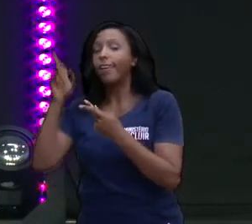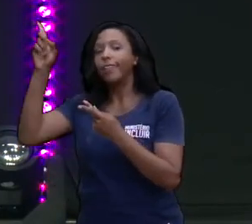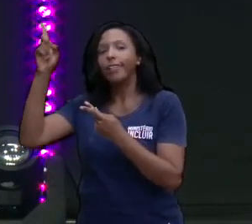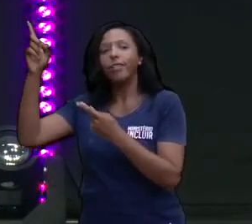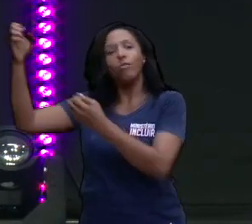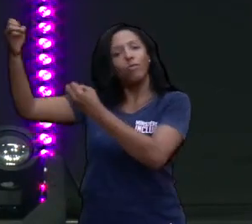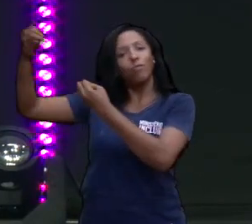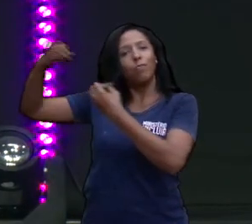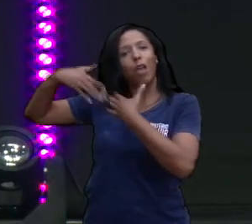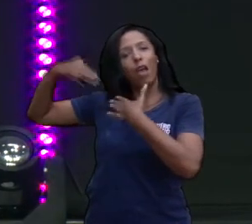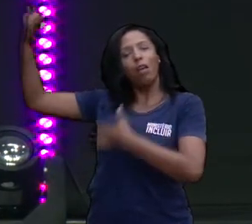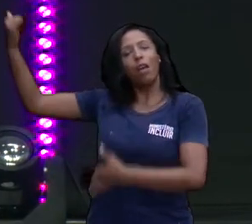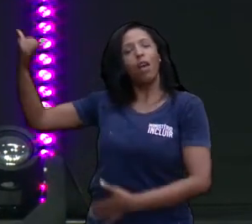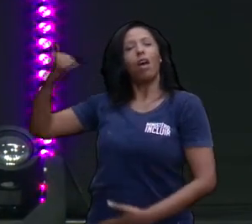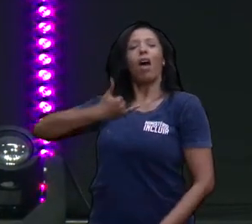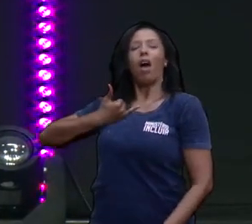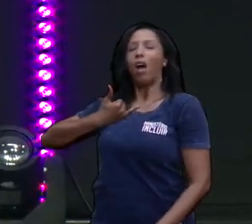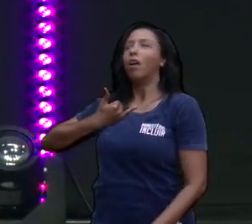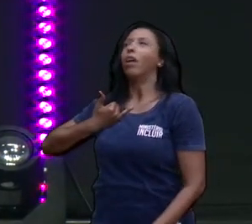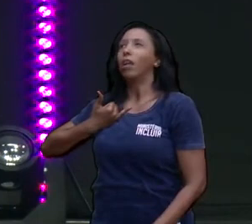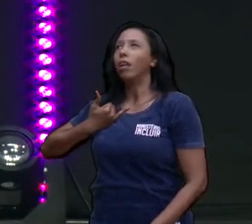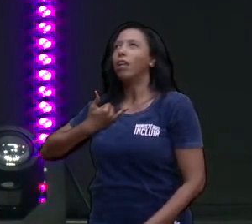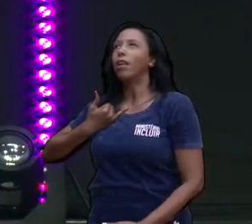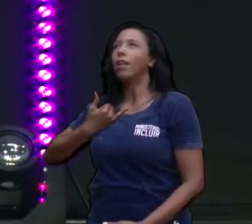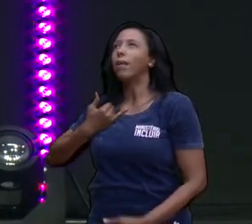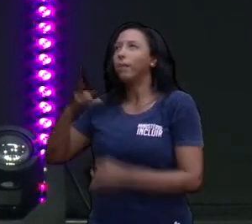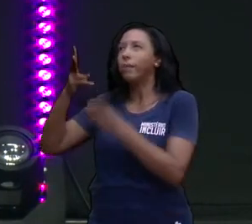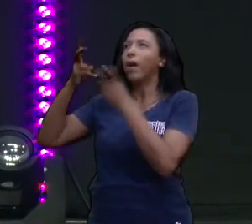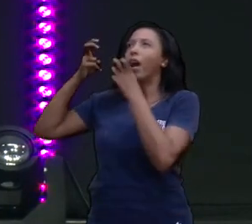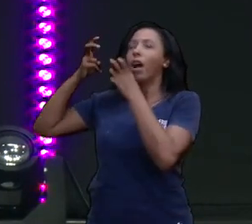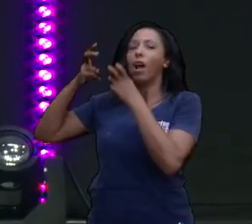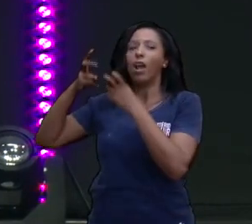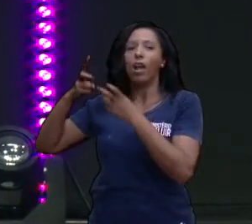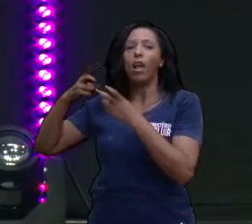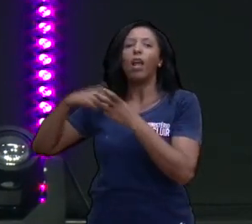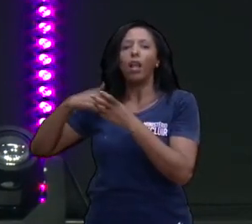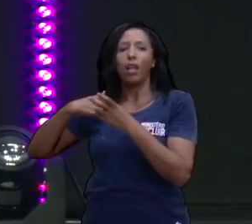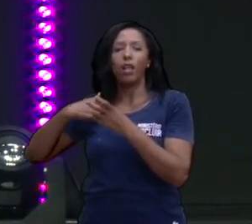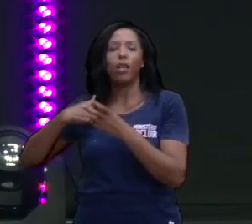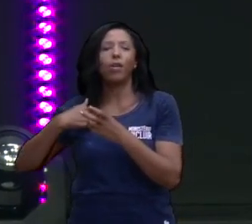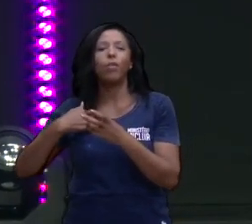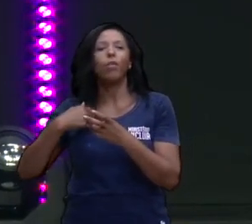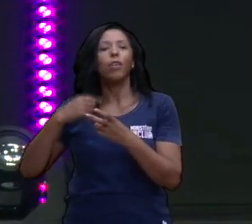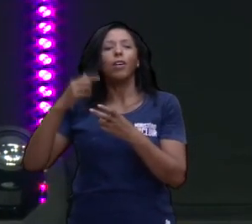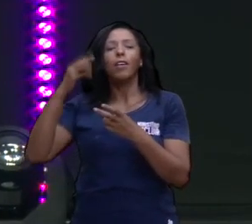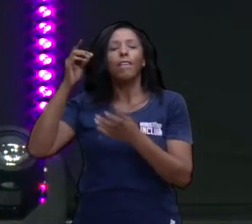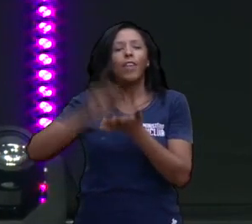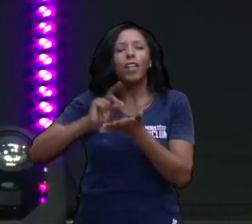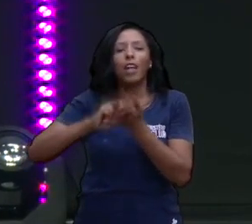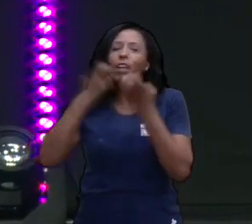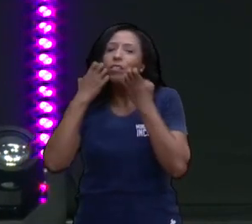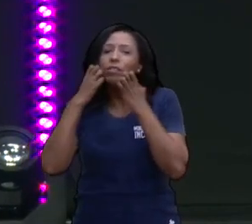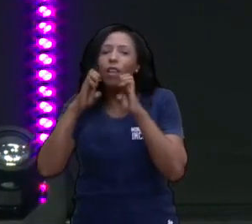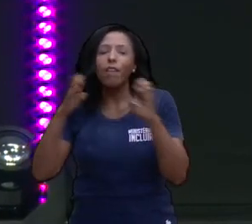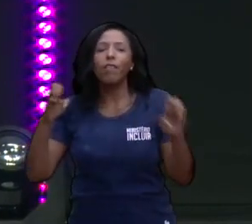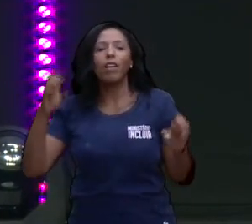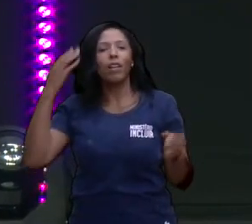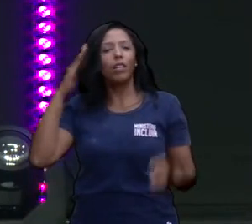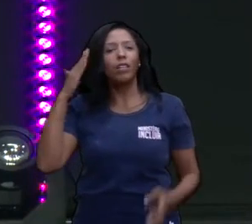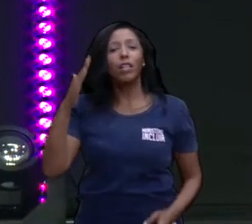destemidamente torne conhecido o mistério do Evangelho pelo qual sou Embaixador preso em Correntes